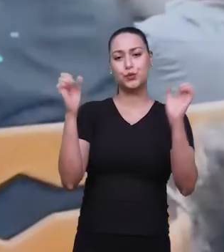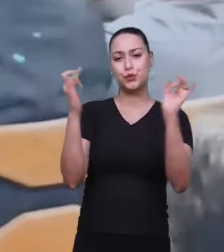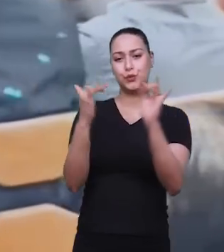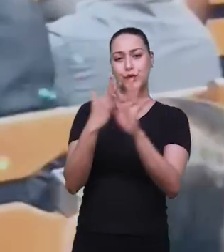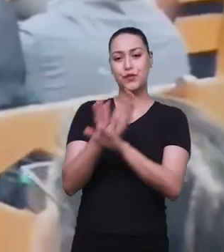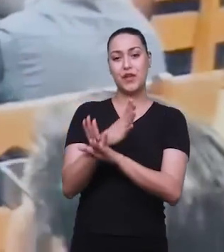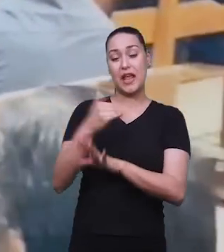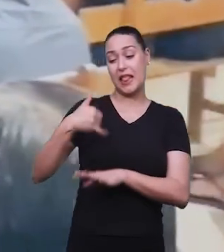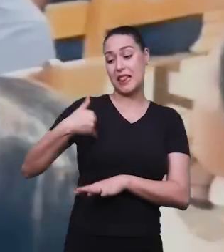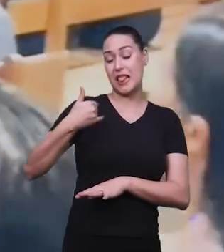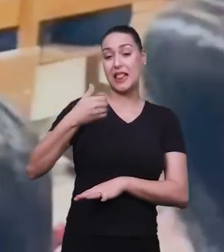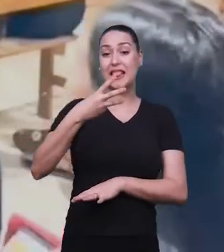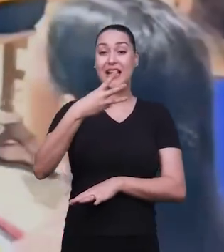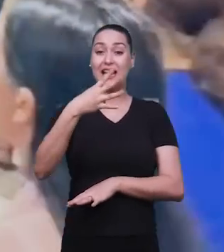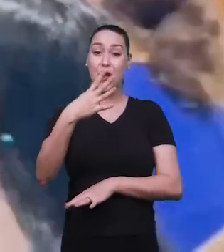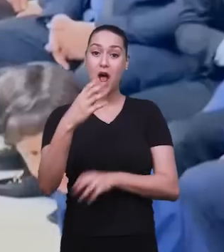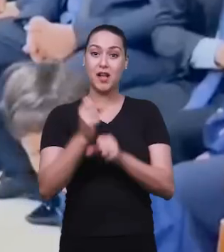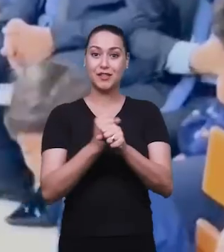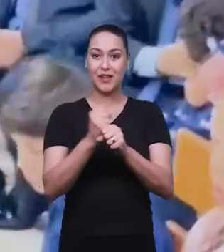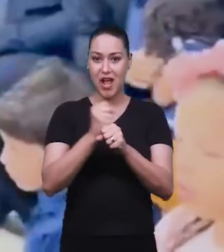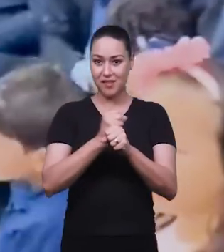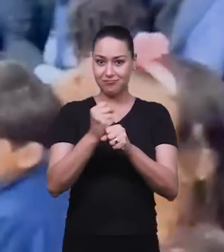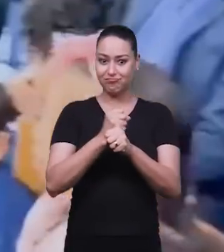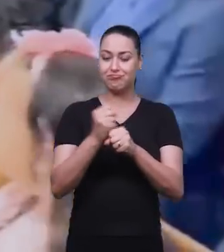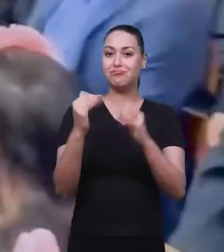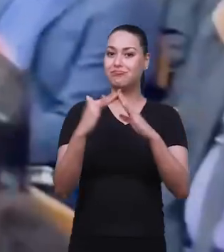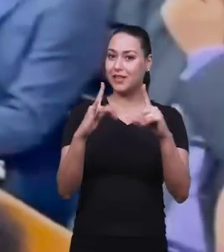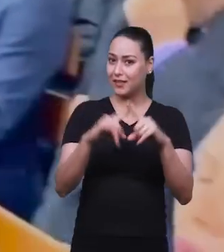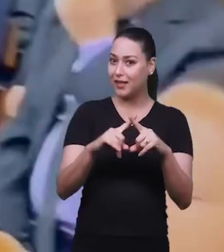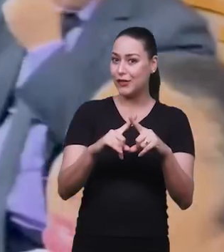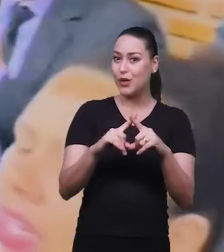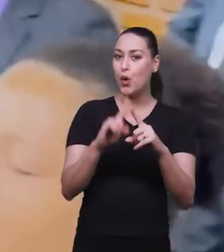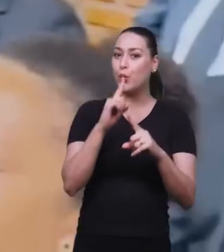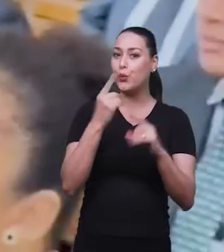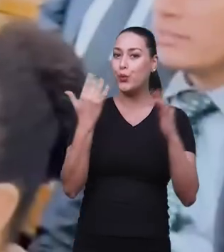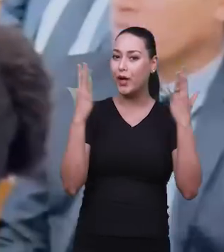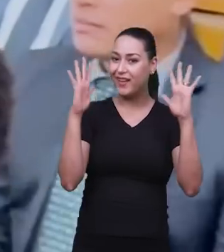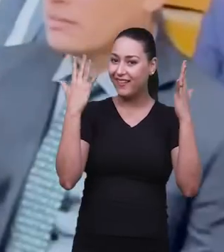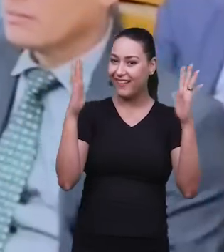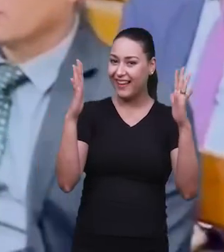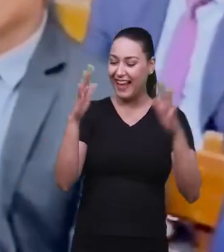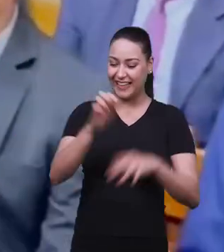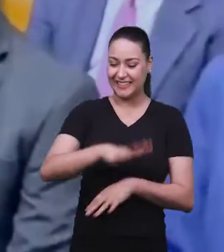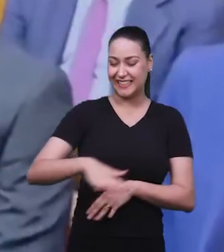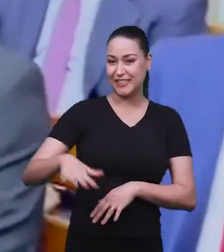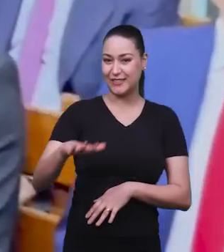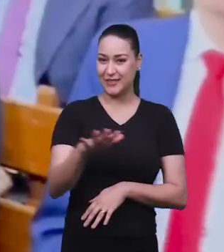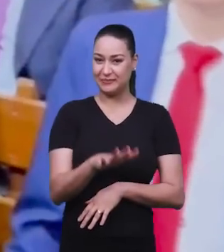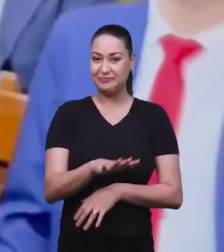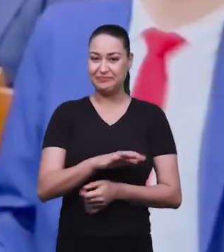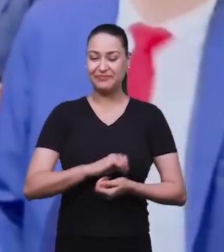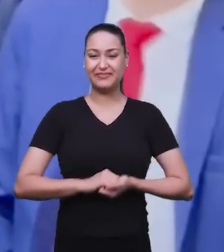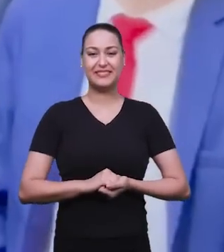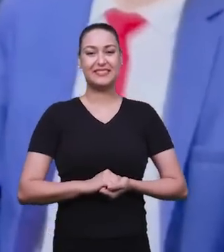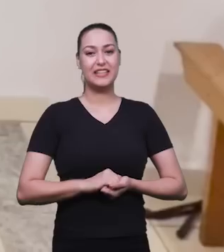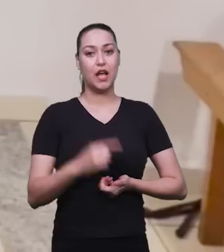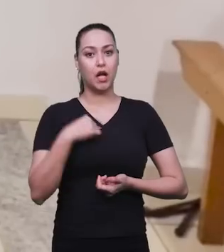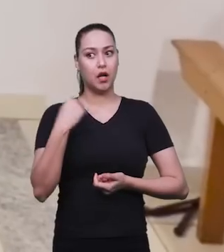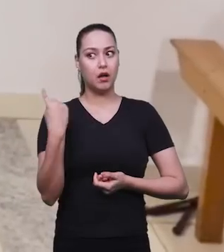pelos 34 anos da Igreja aqui nessa cidade, em toda a região. e fomos